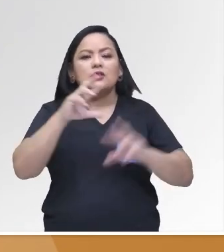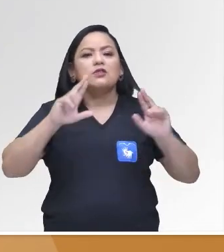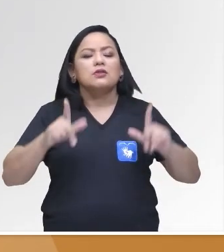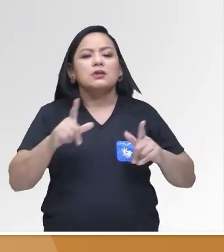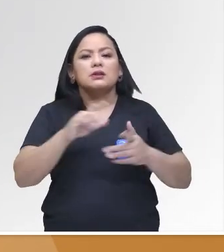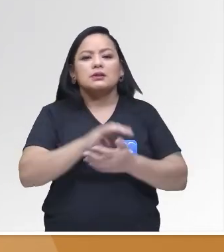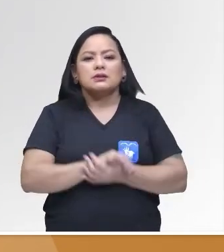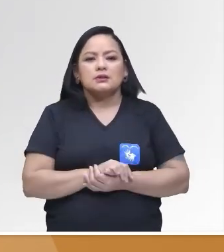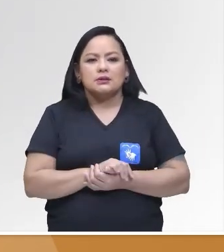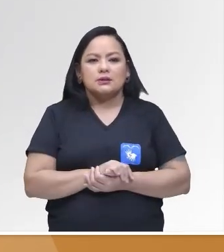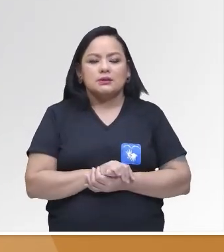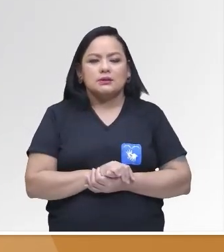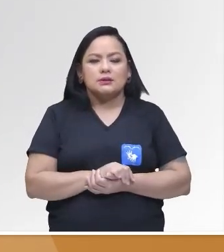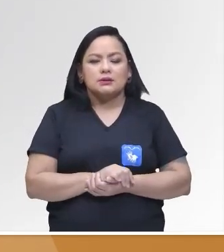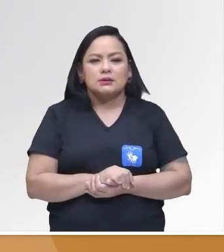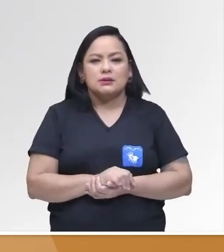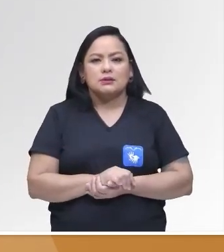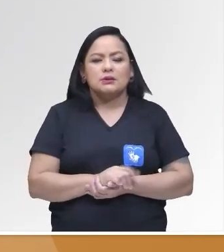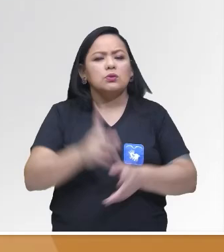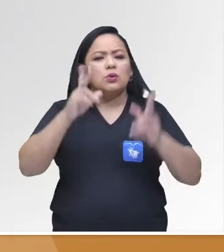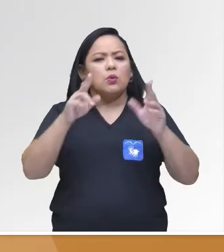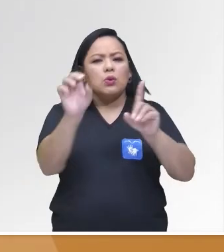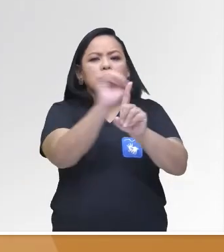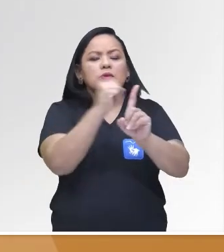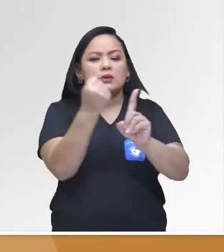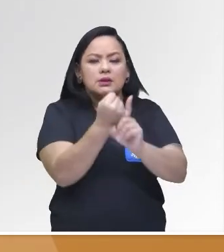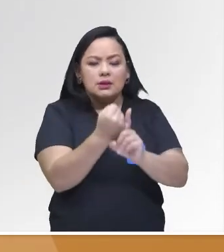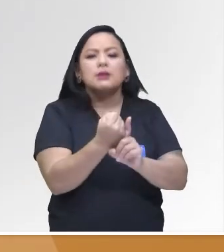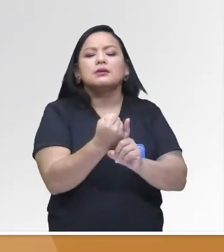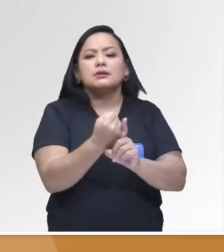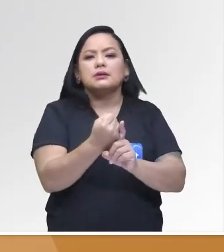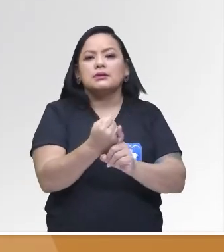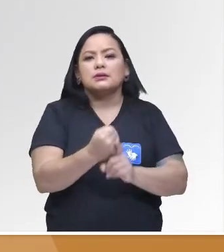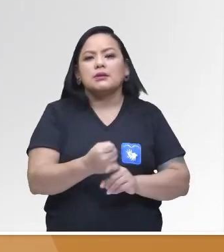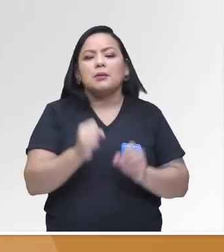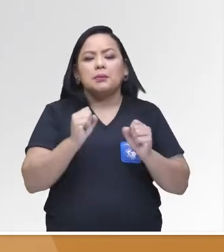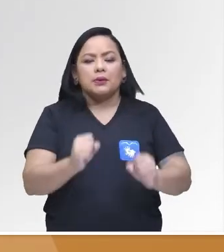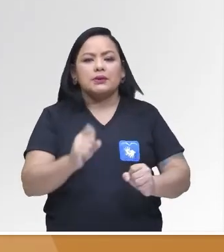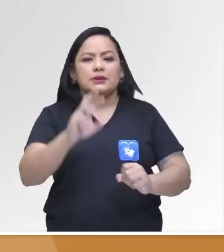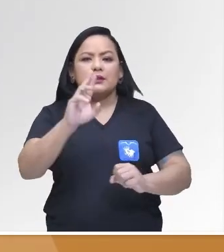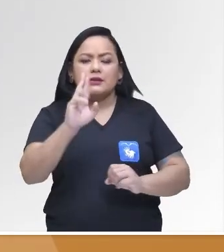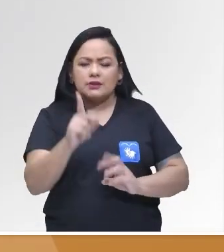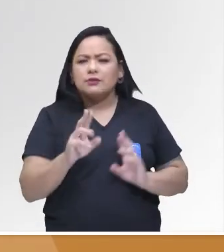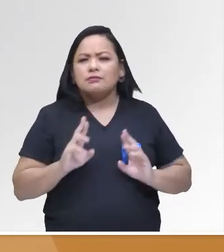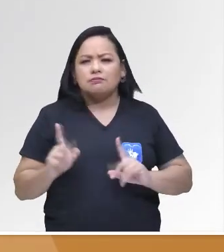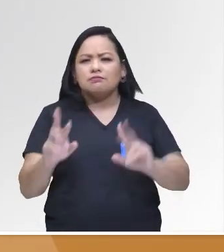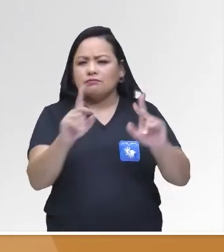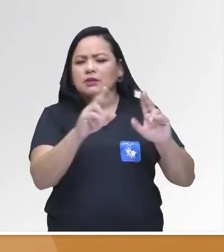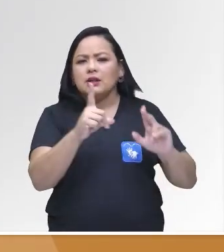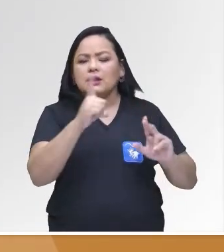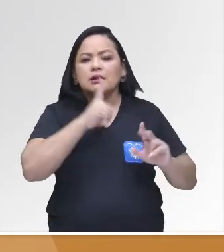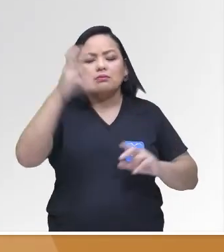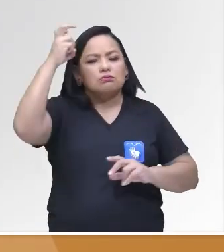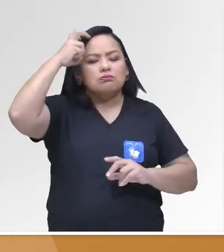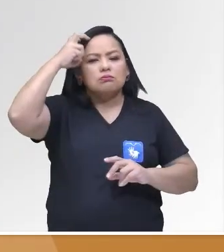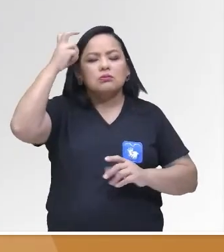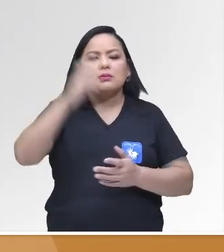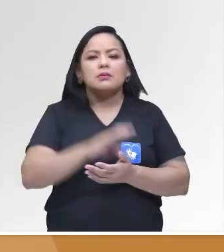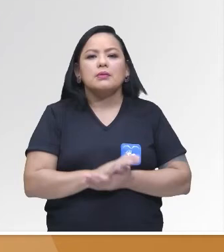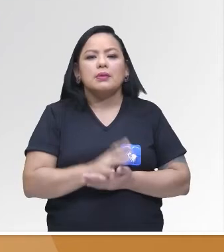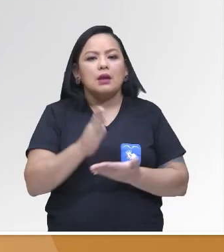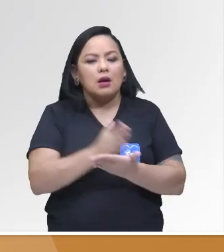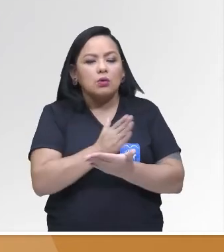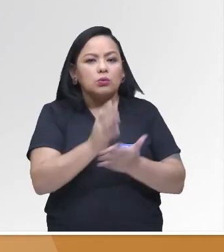diferença. Mesmo dentro de uma sociedade, podem existir divergências culturais.